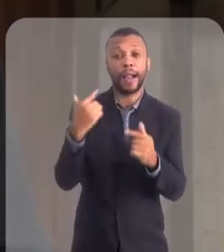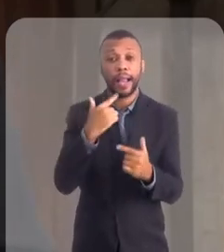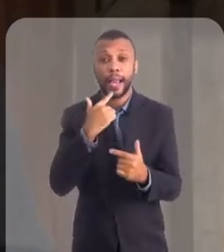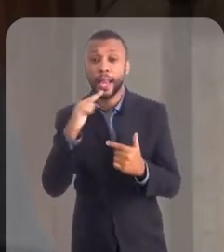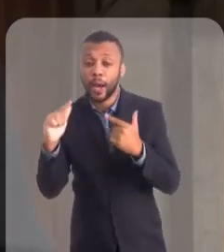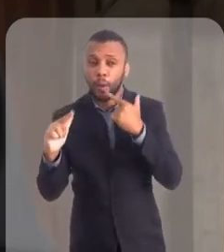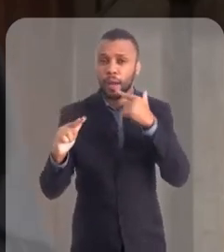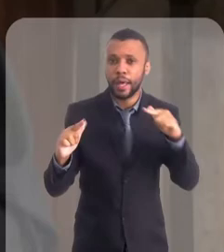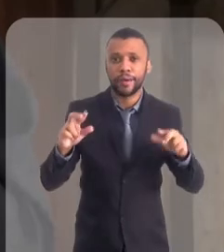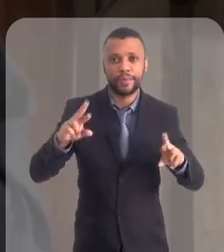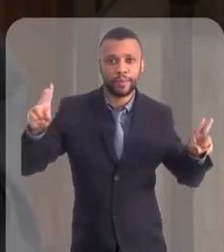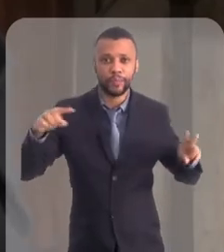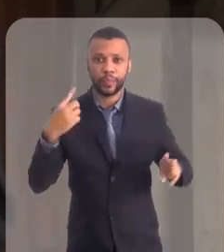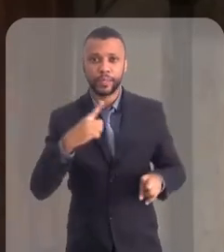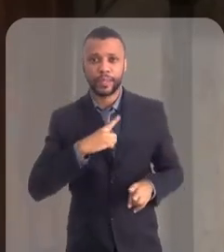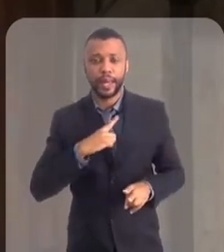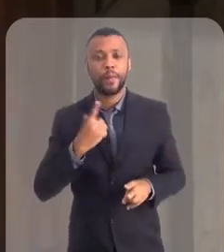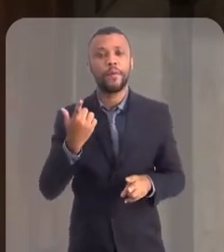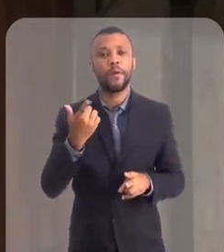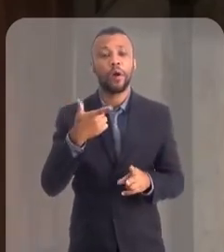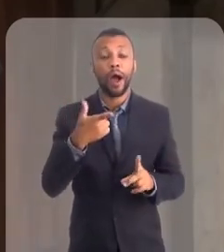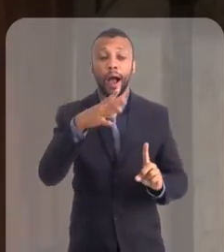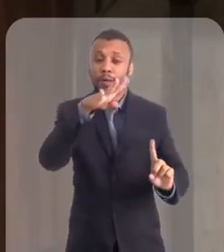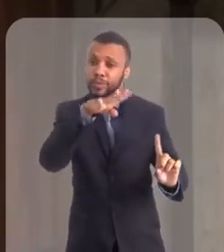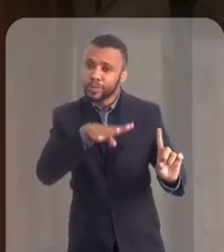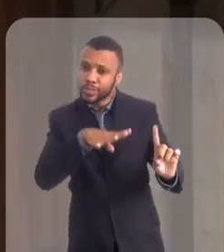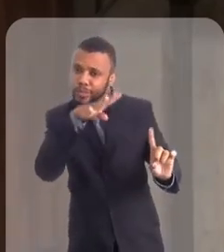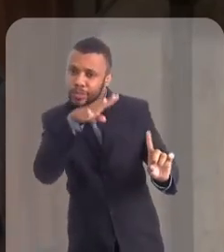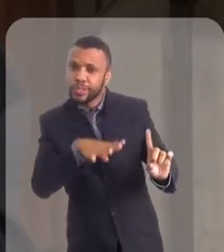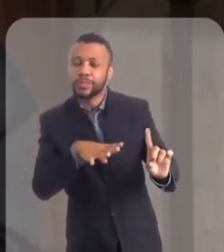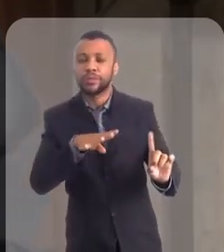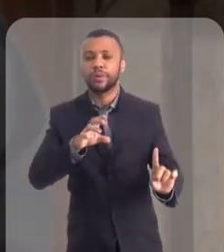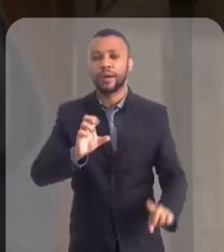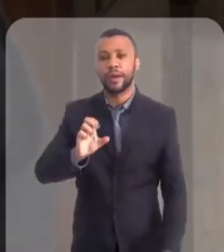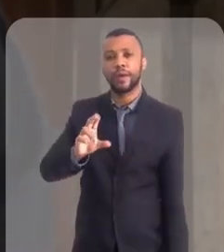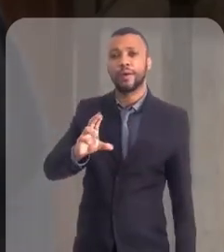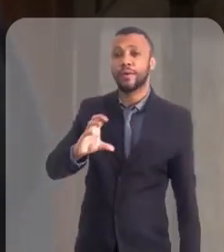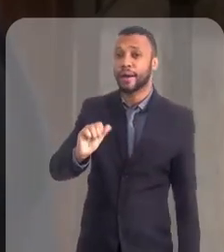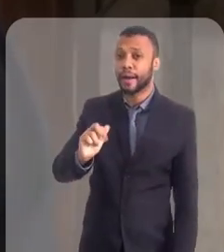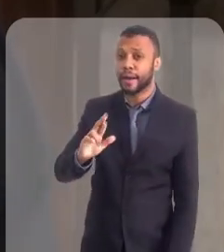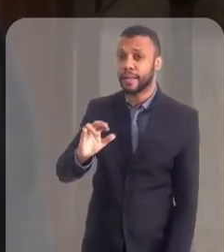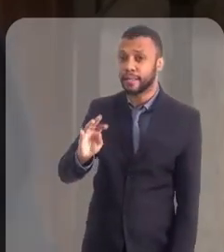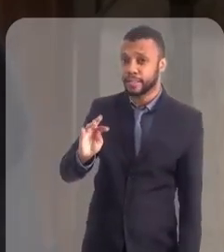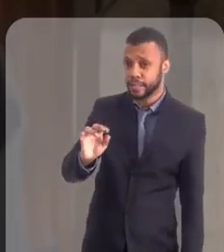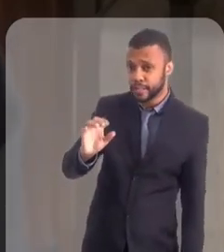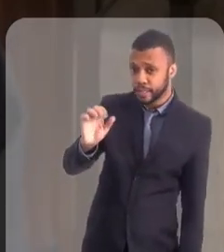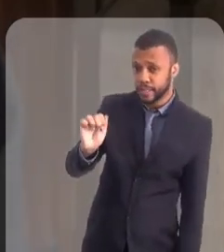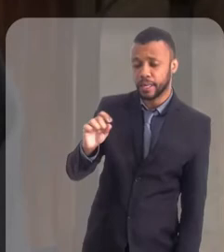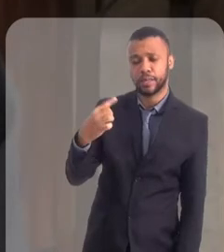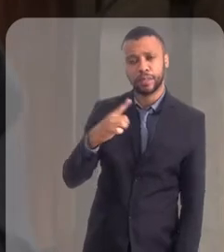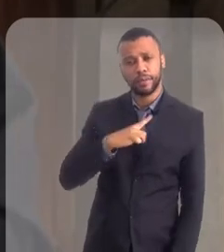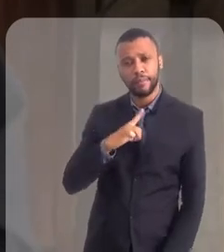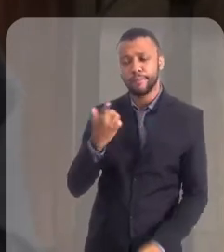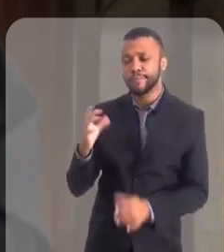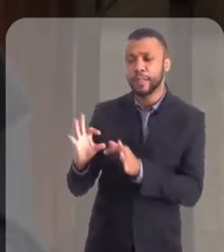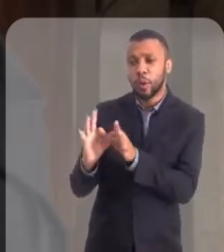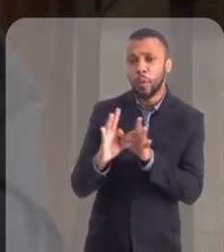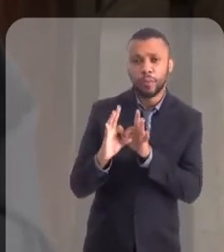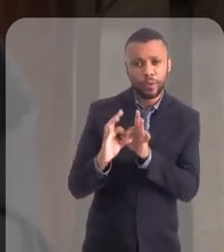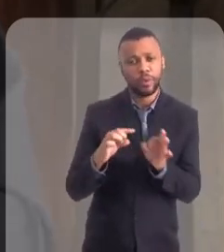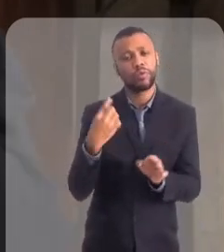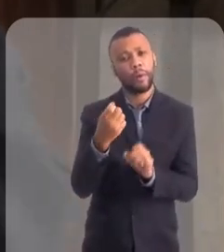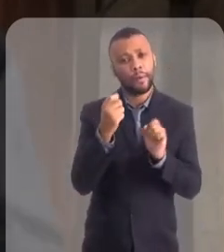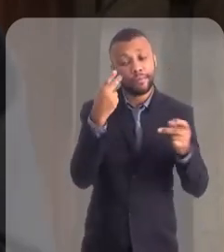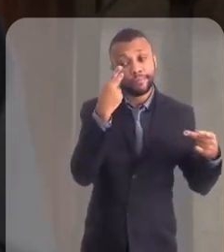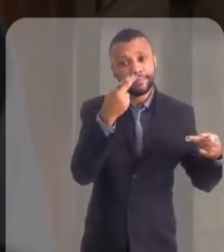né? Temos a Eucaristia, assim como os católicos romanos, e por estarmos em plena comunhão, nós podemos